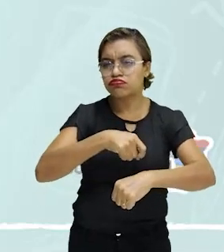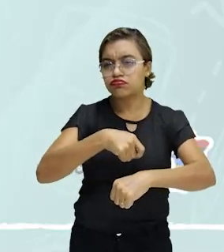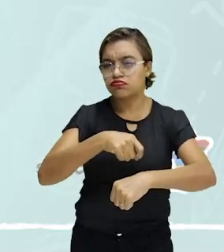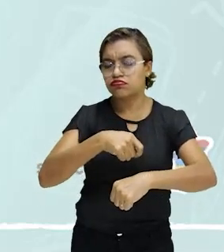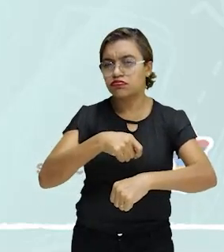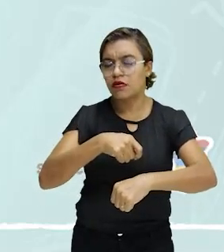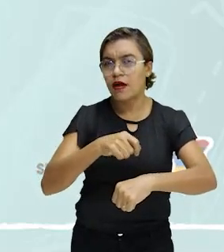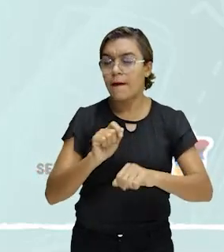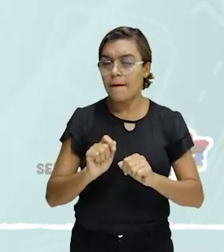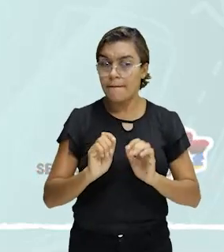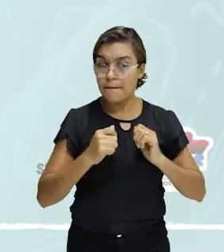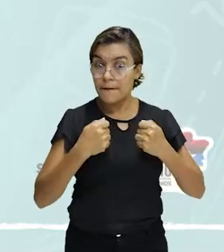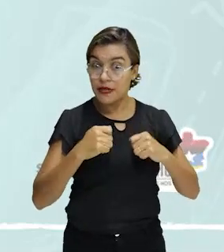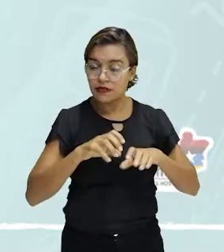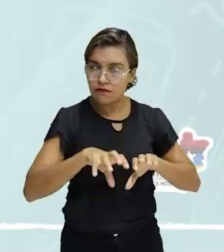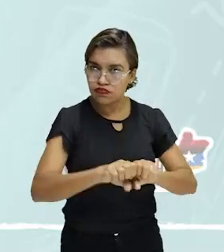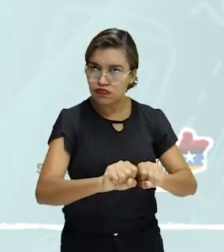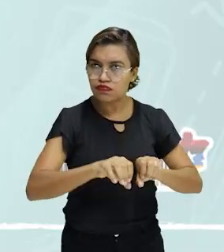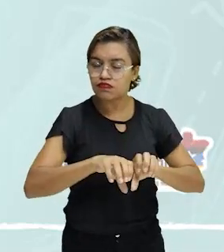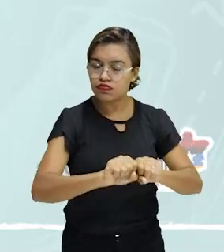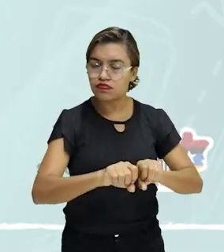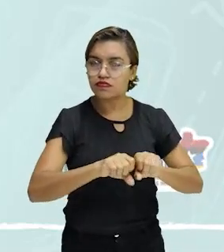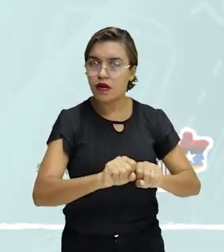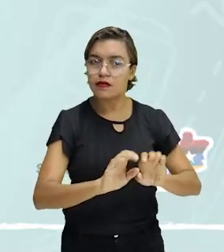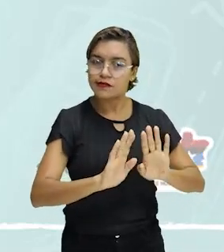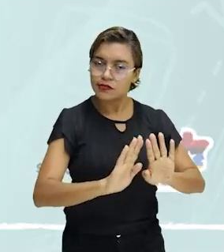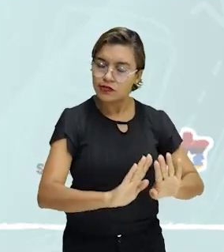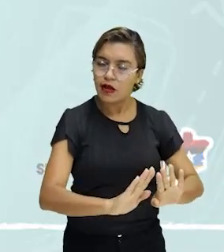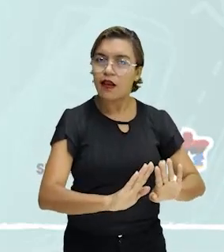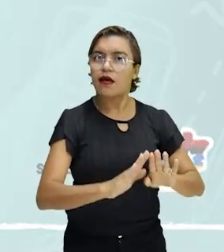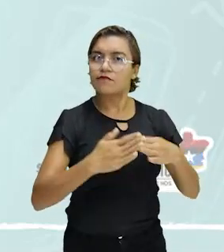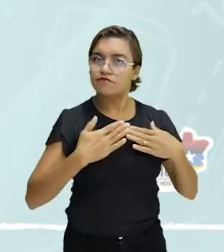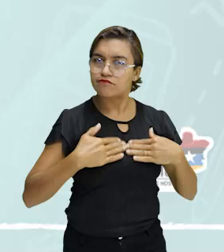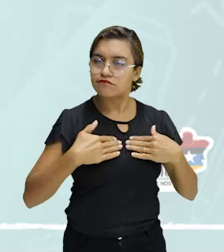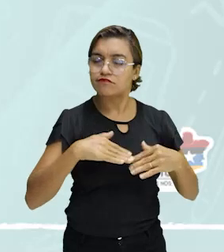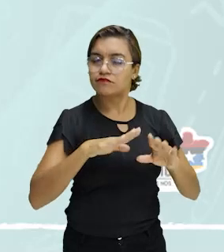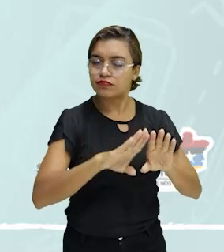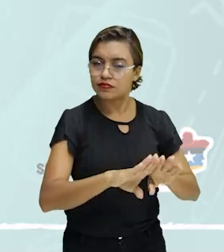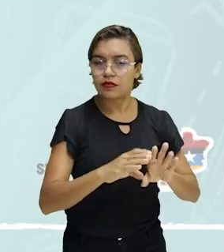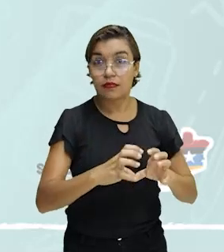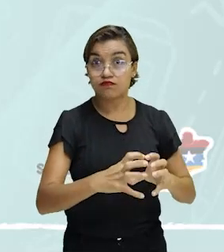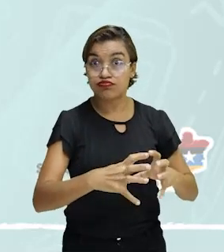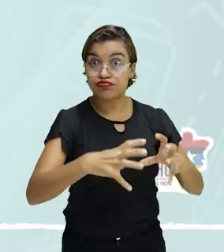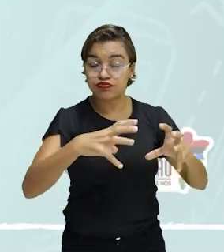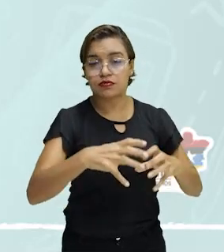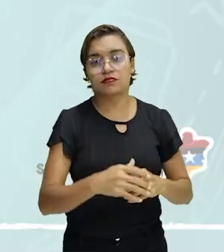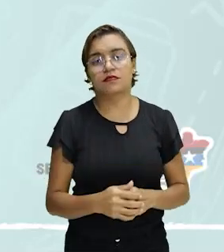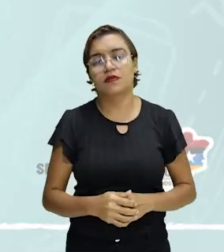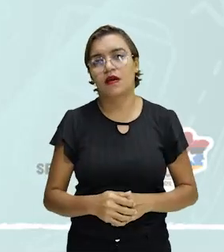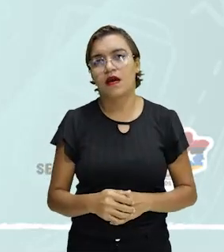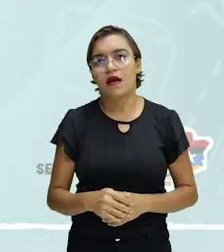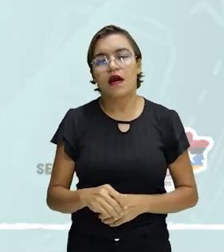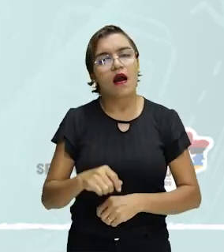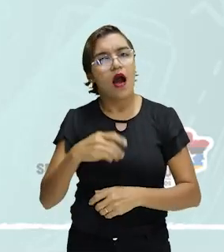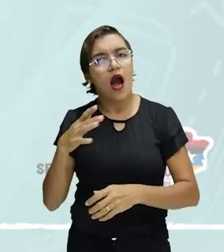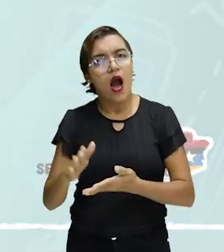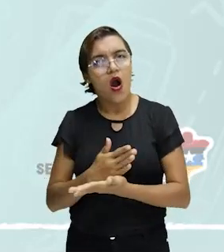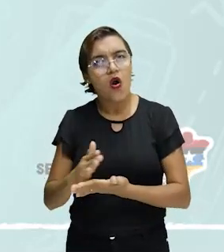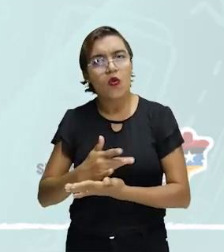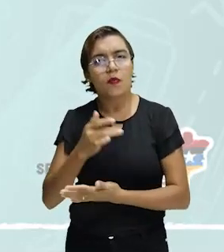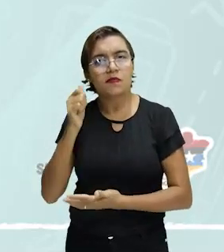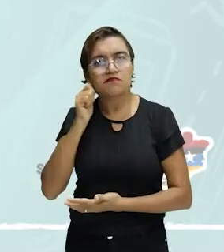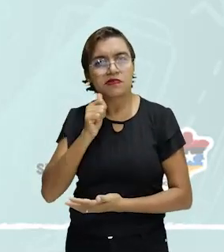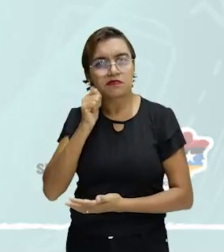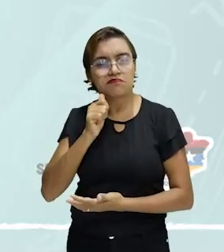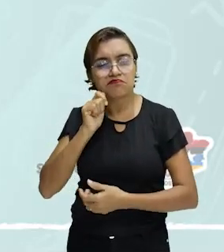atue. Algumas cozinhas, né, algumas cozinheiras costumam colocar uma pequena bola de massa dentro de um copo com